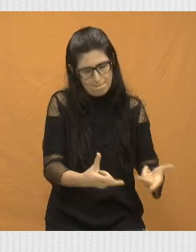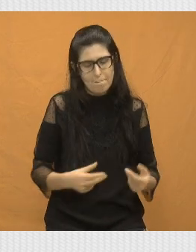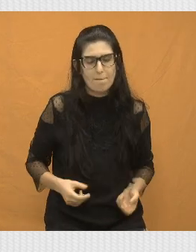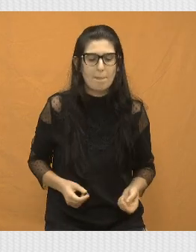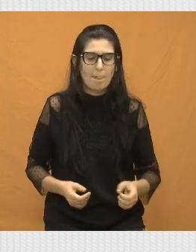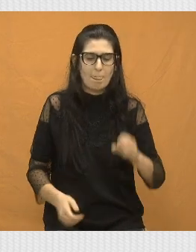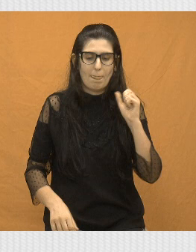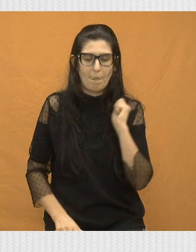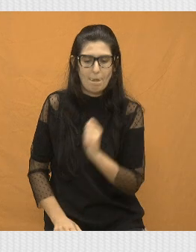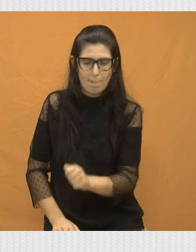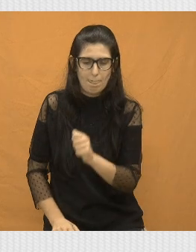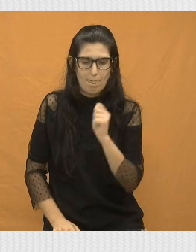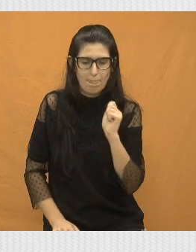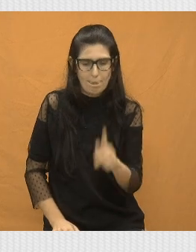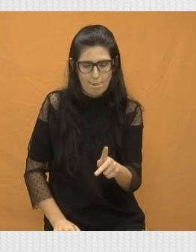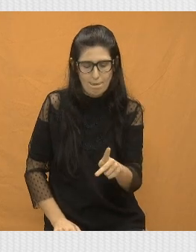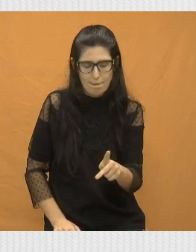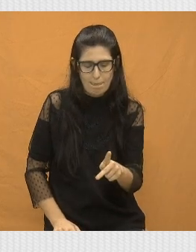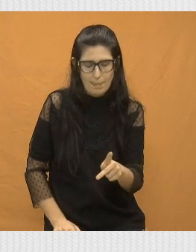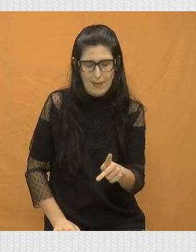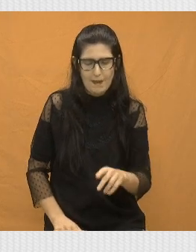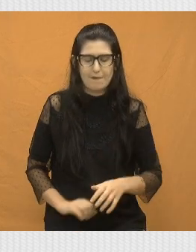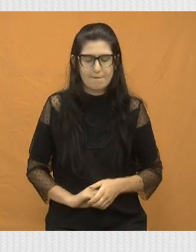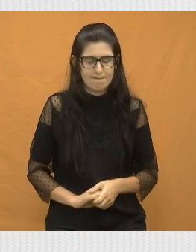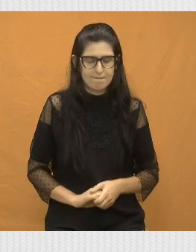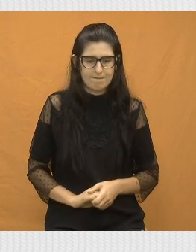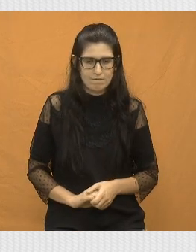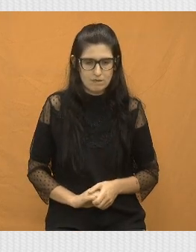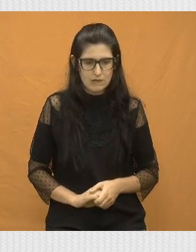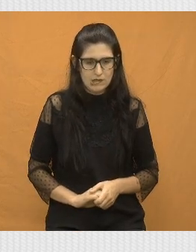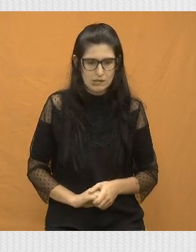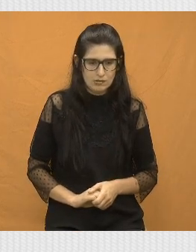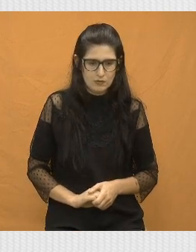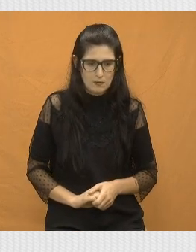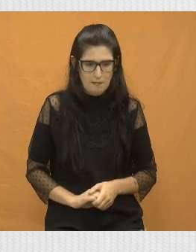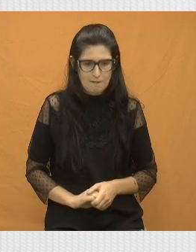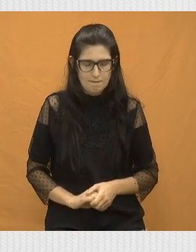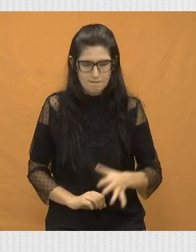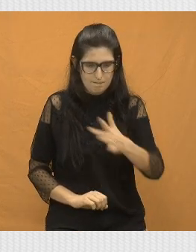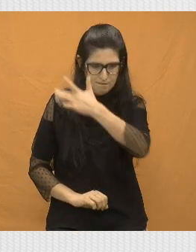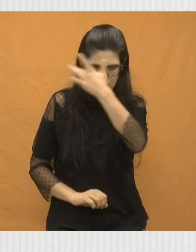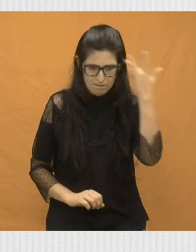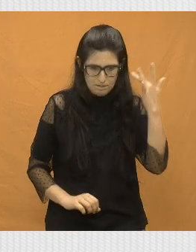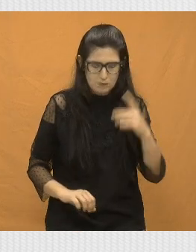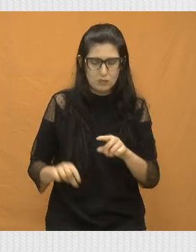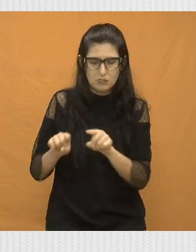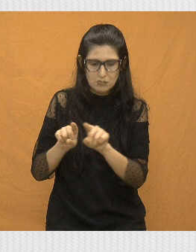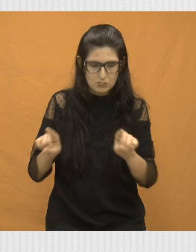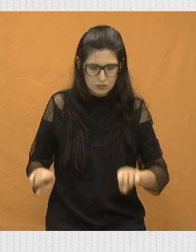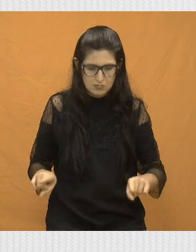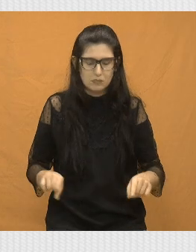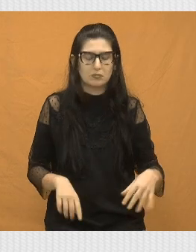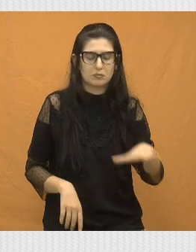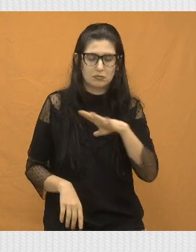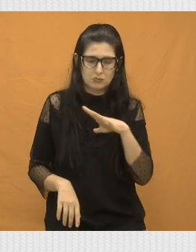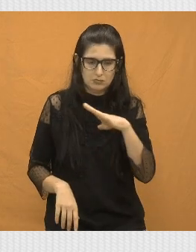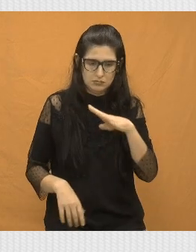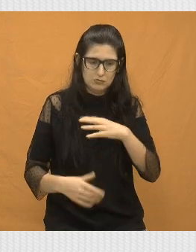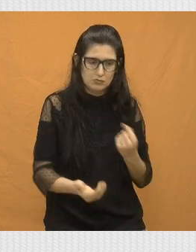social, que é onde fica as contribuições dos funcionários e a parte patronal do